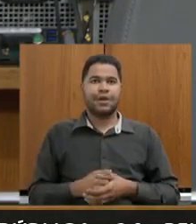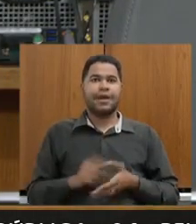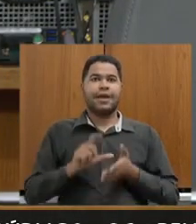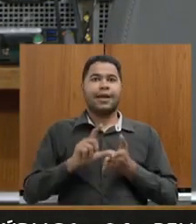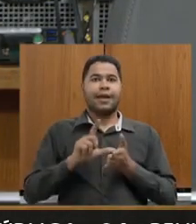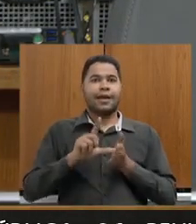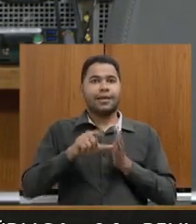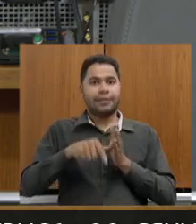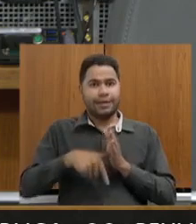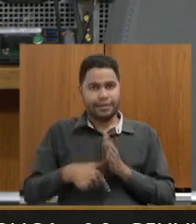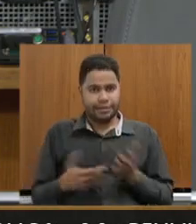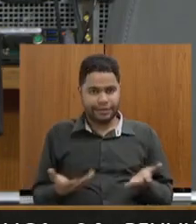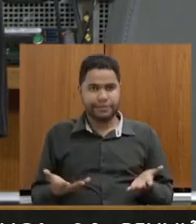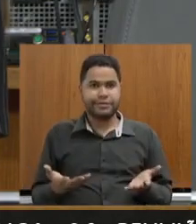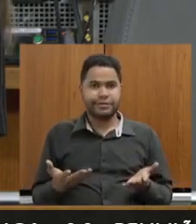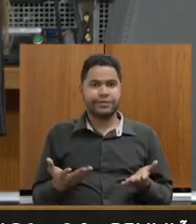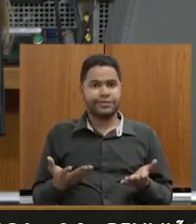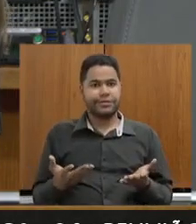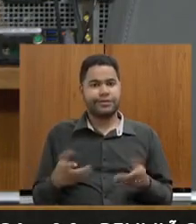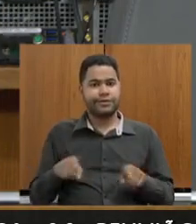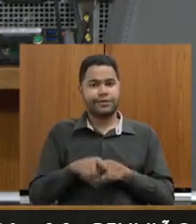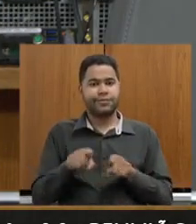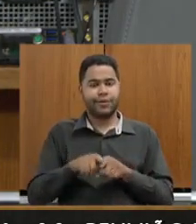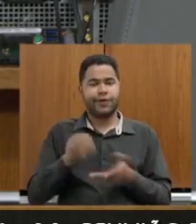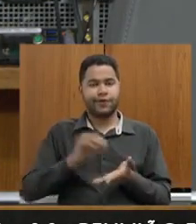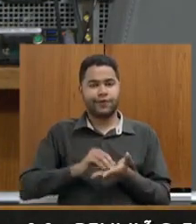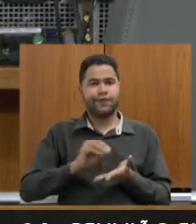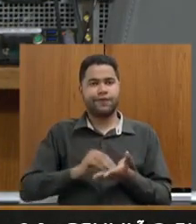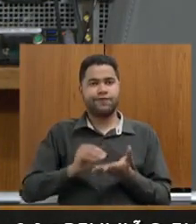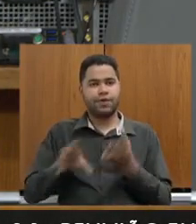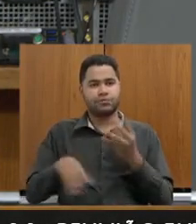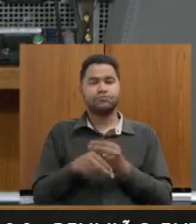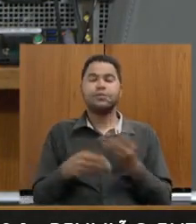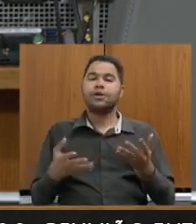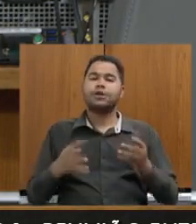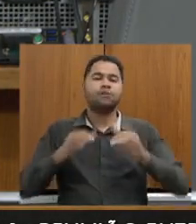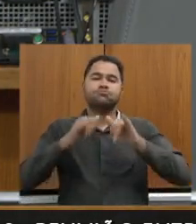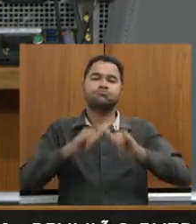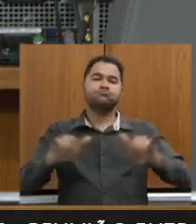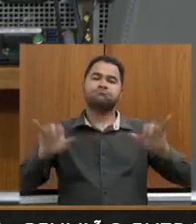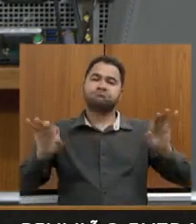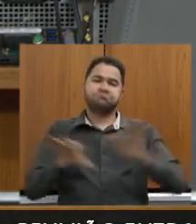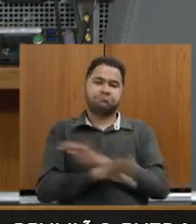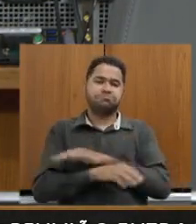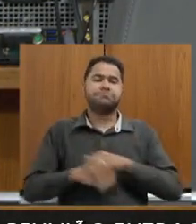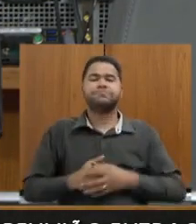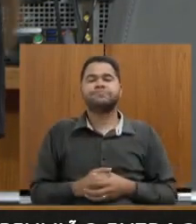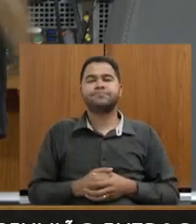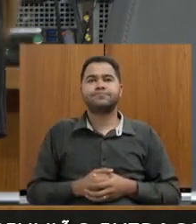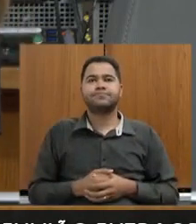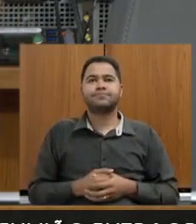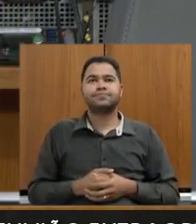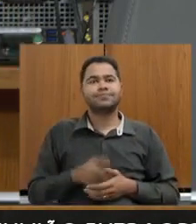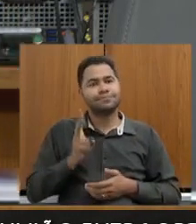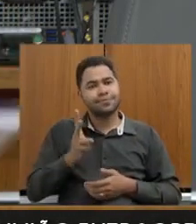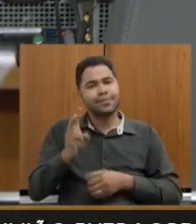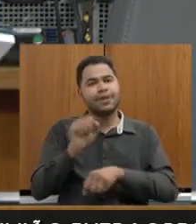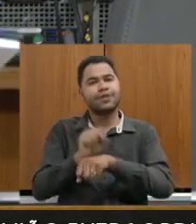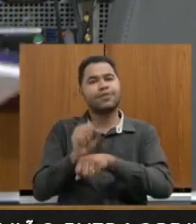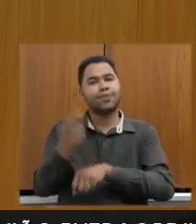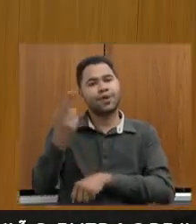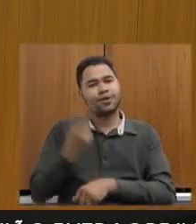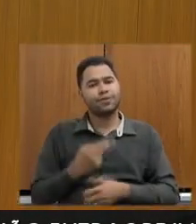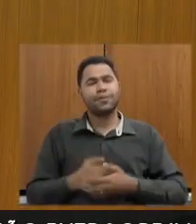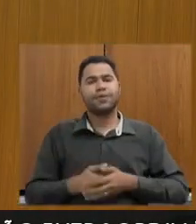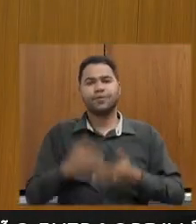atrasadas é exatamente Então são essas as minhas colocações tá E e vão aguardar